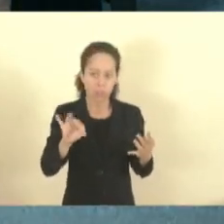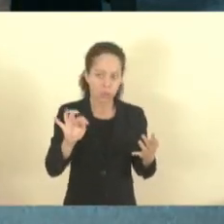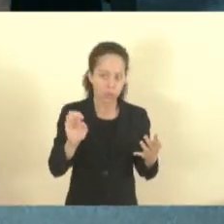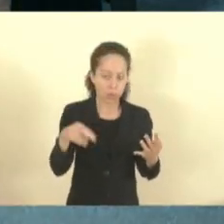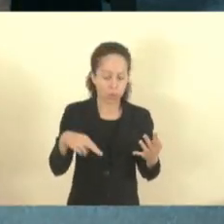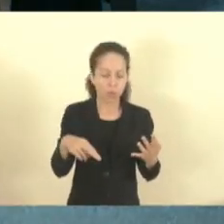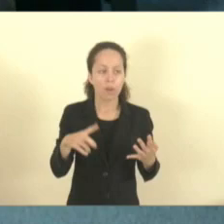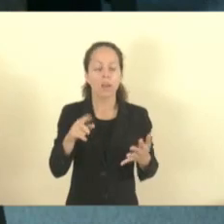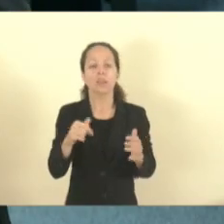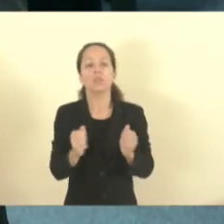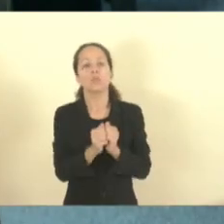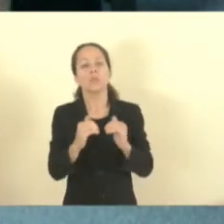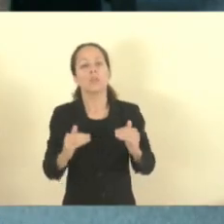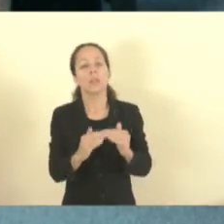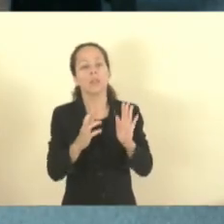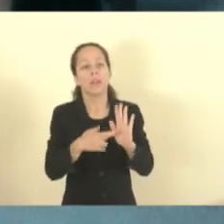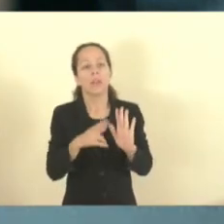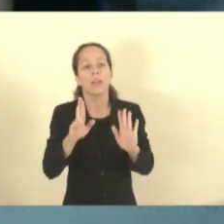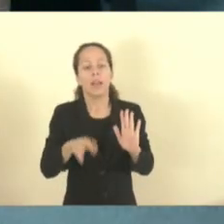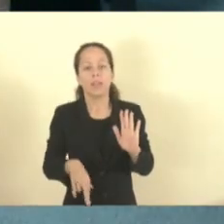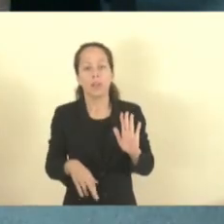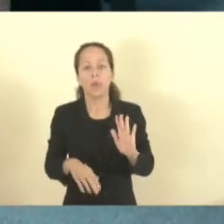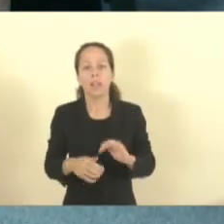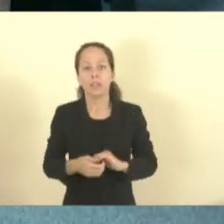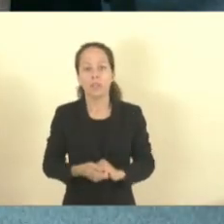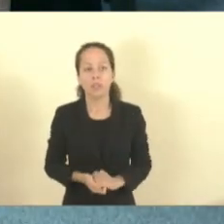Adilson Espíndola.